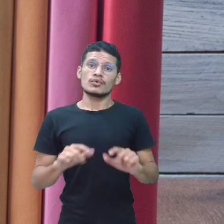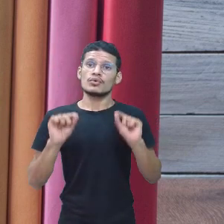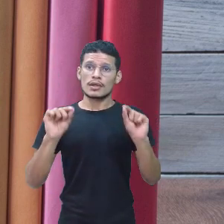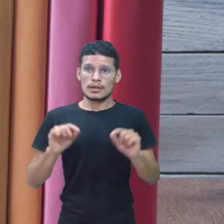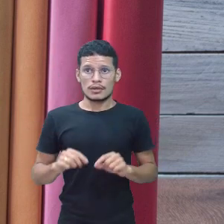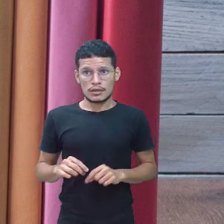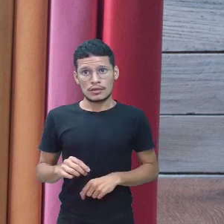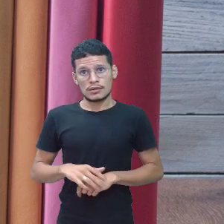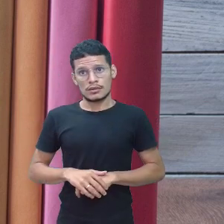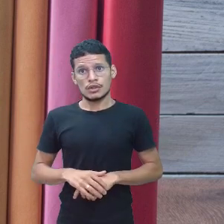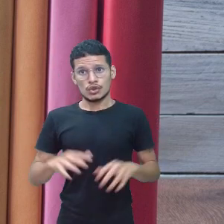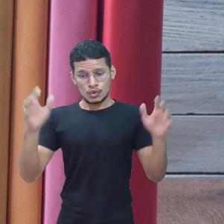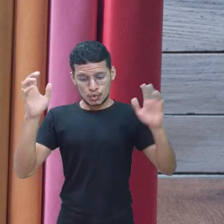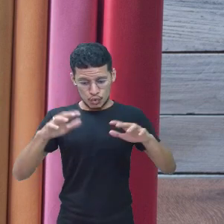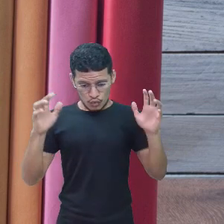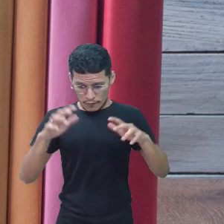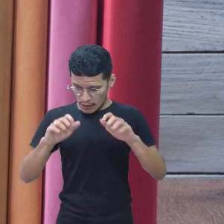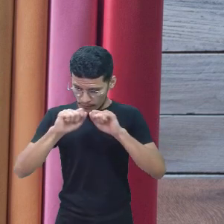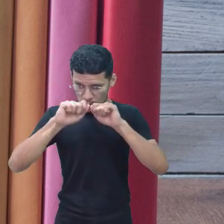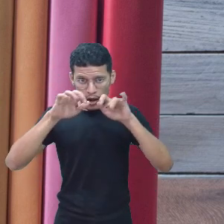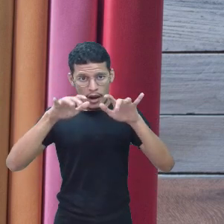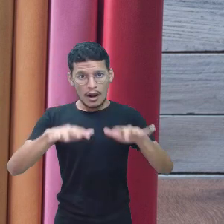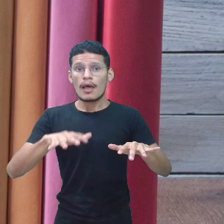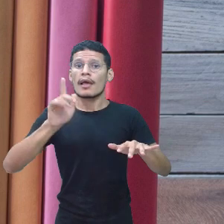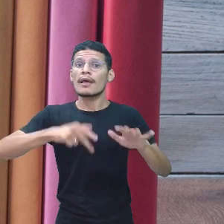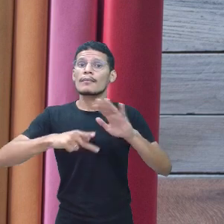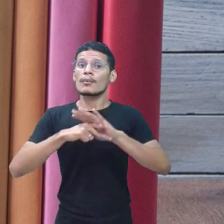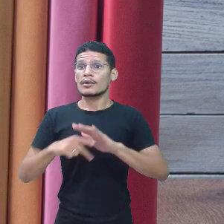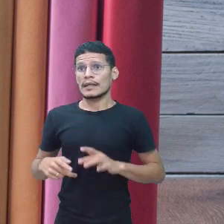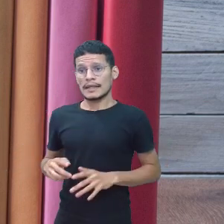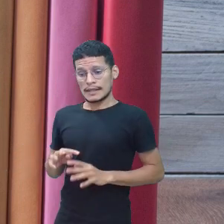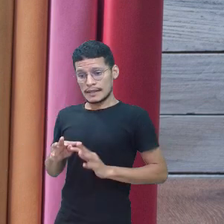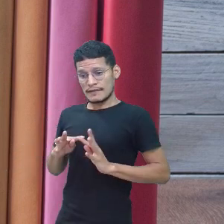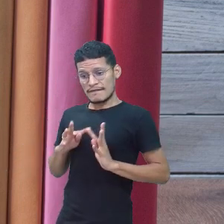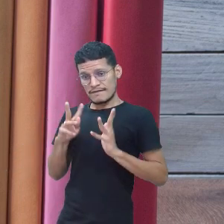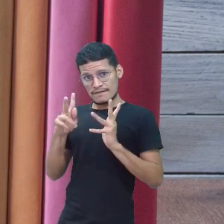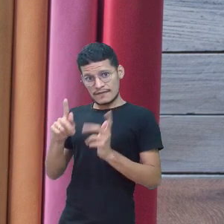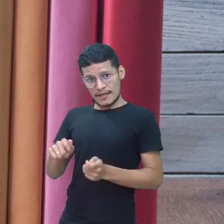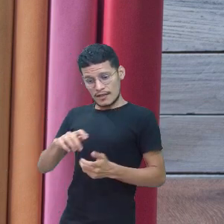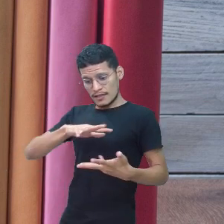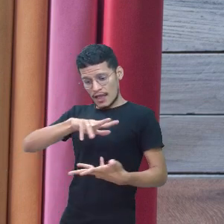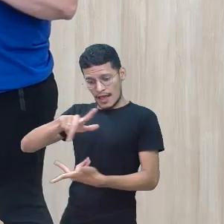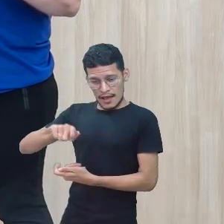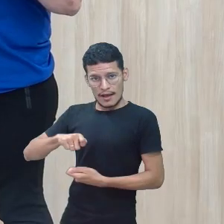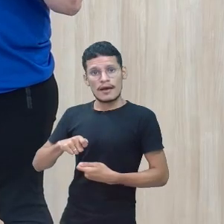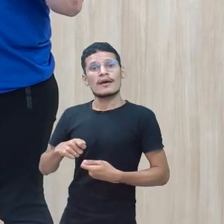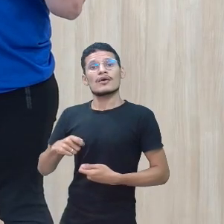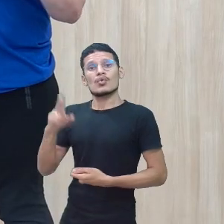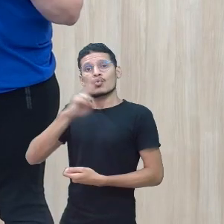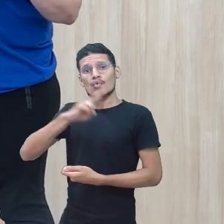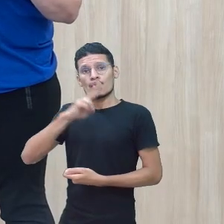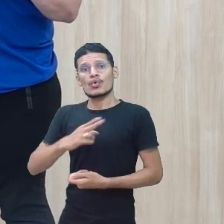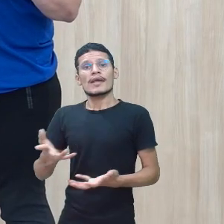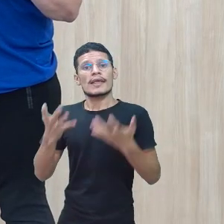a chuva é abençoada, como a terra tem grande urgência de sua visita. Você pode